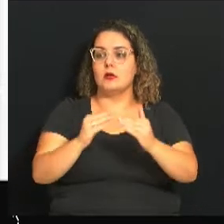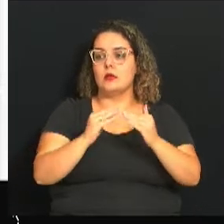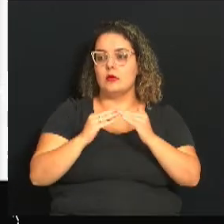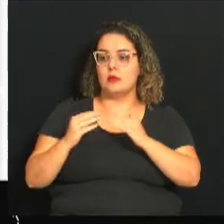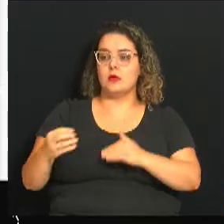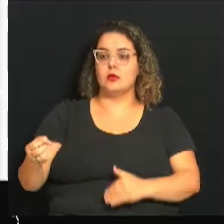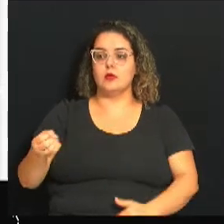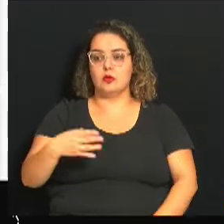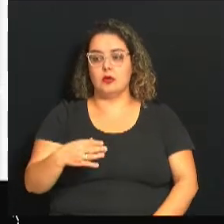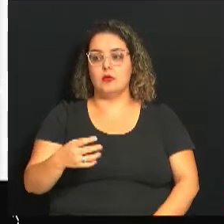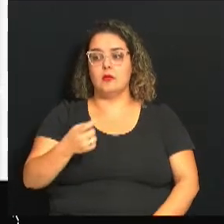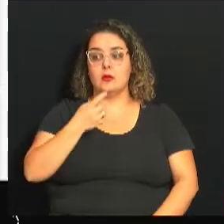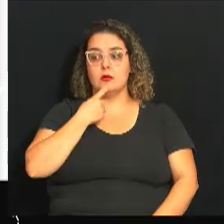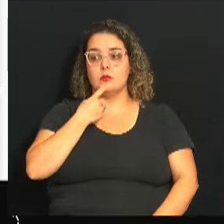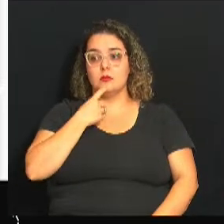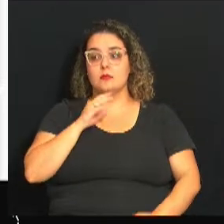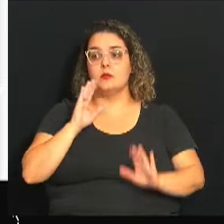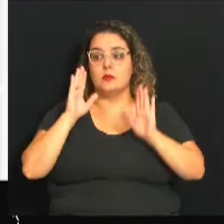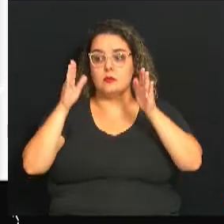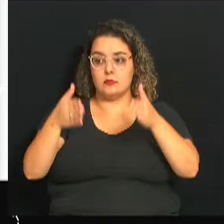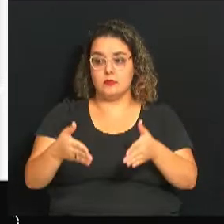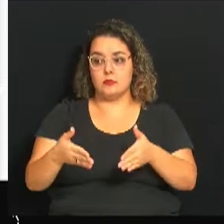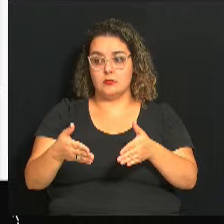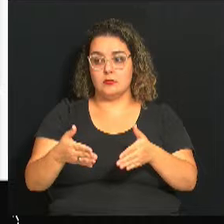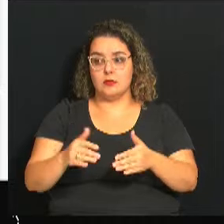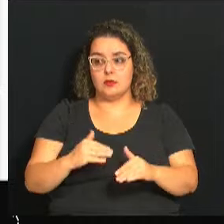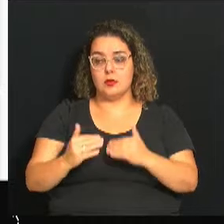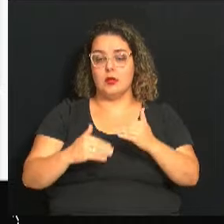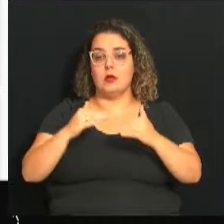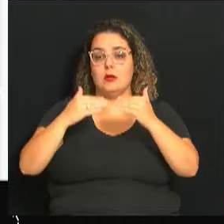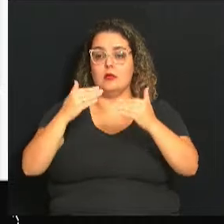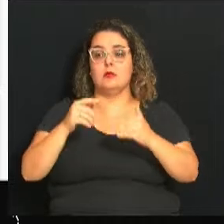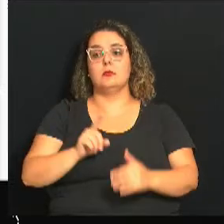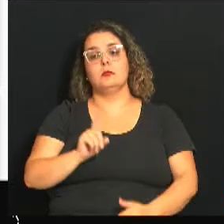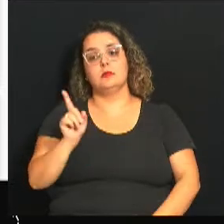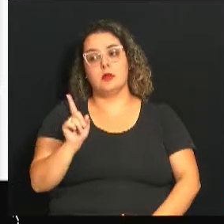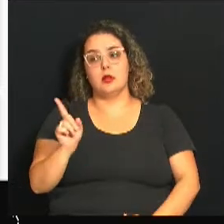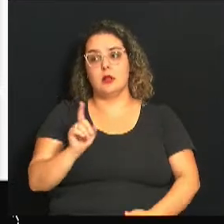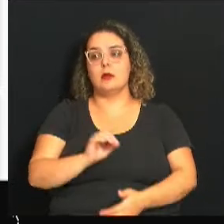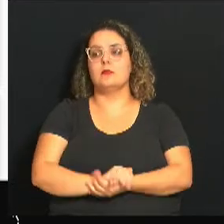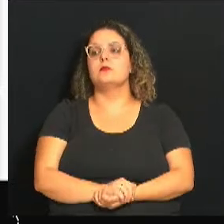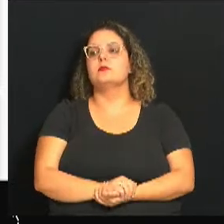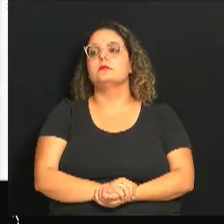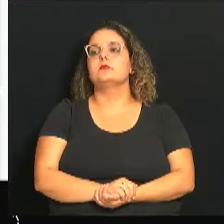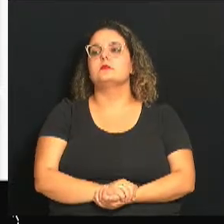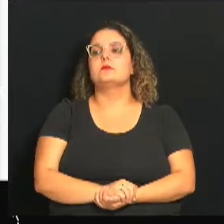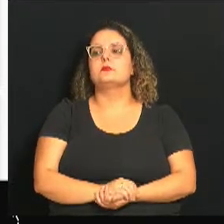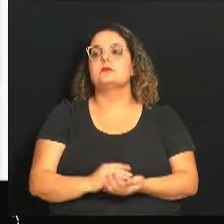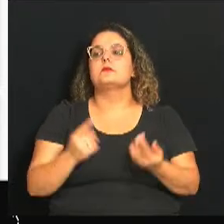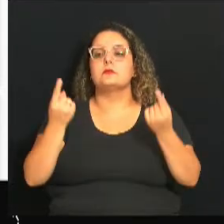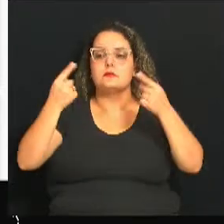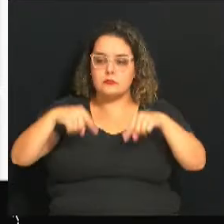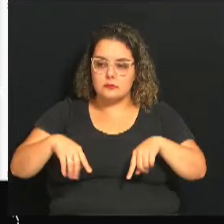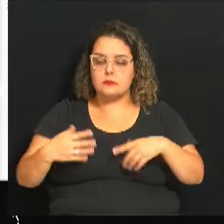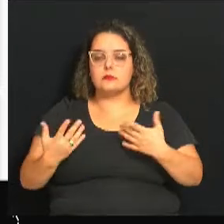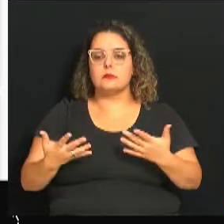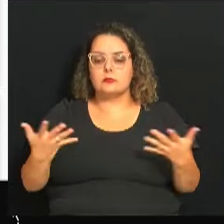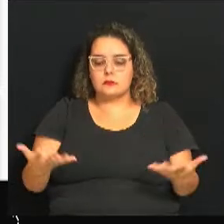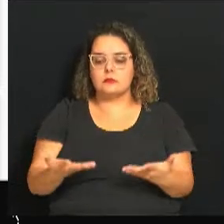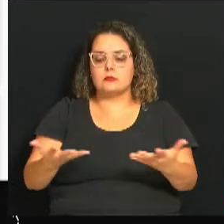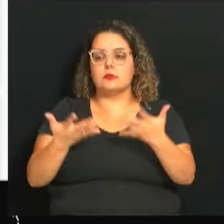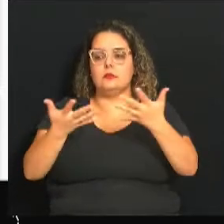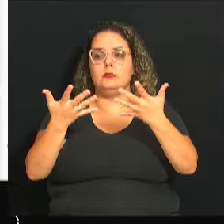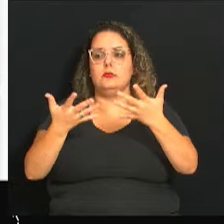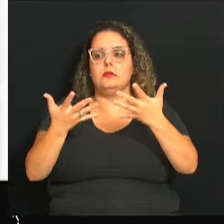gente está vendo um foco de crescimento e desenvolvimento para lá. Então, esse é o nosso desafio de incentivar essa ocupação